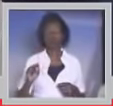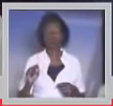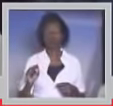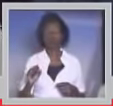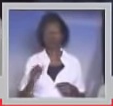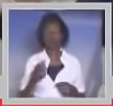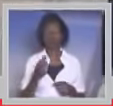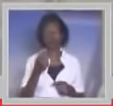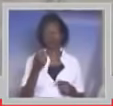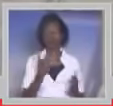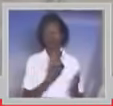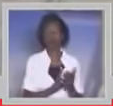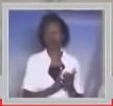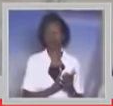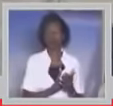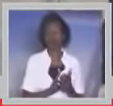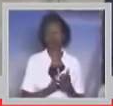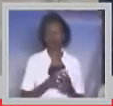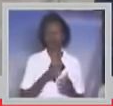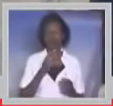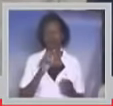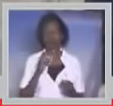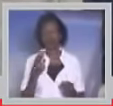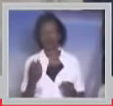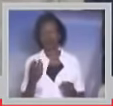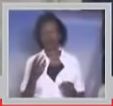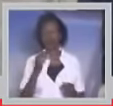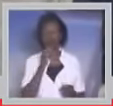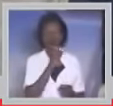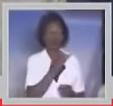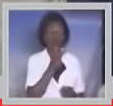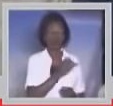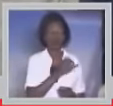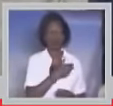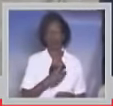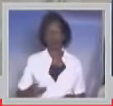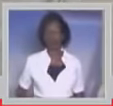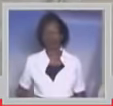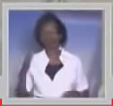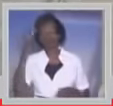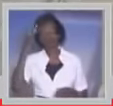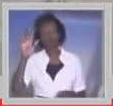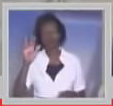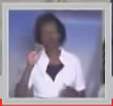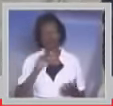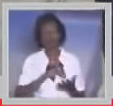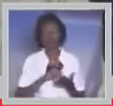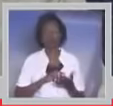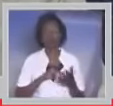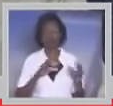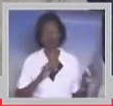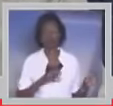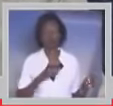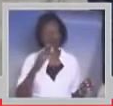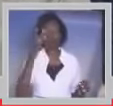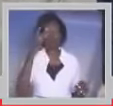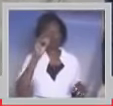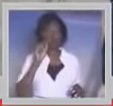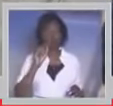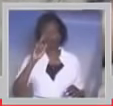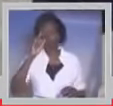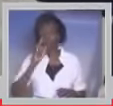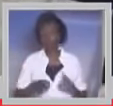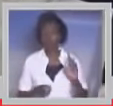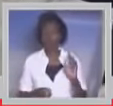parece que recebendo algum tipo de orientação do governo não sei se da Secretaria da Educação de onde que vem para que todas essas